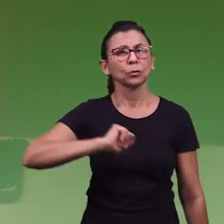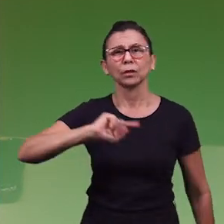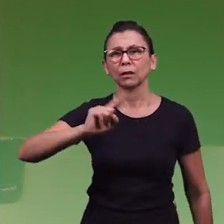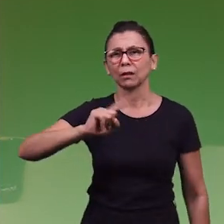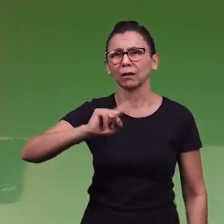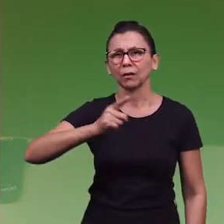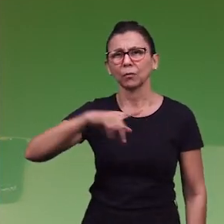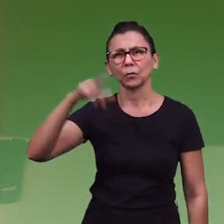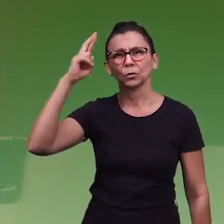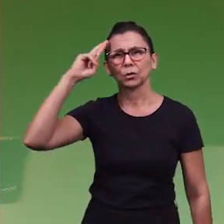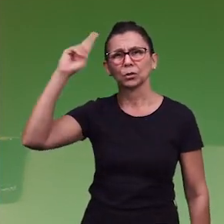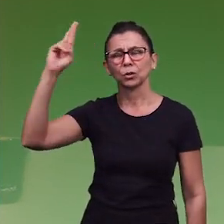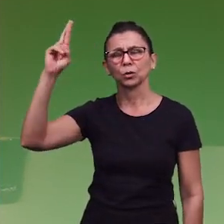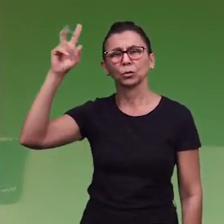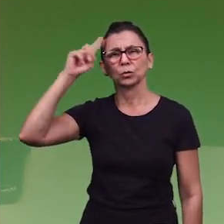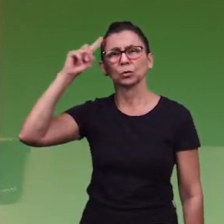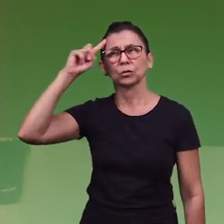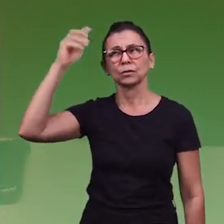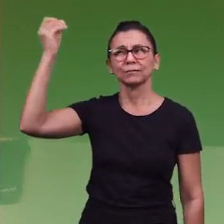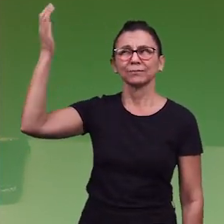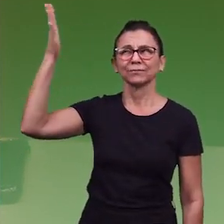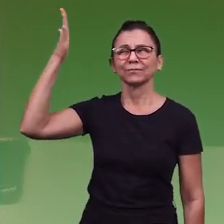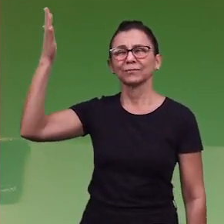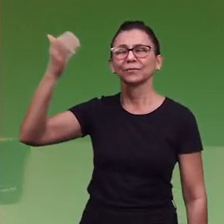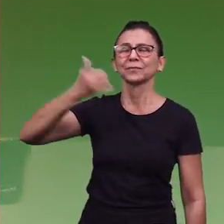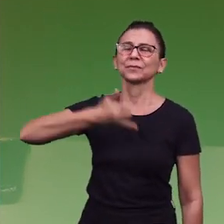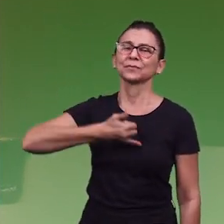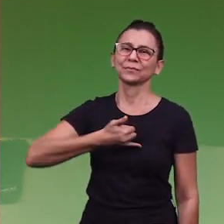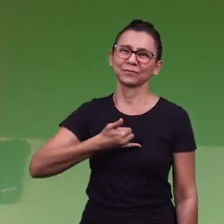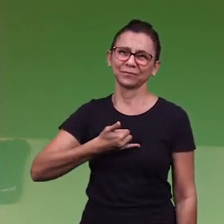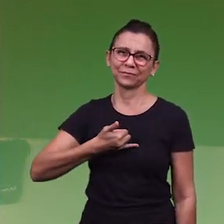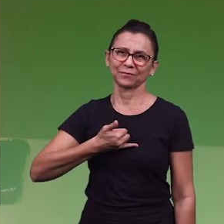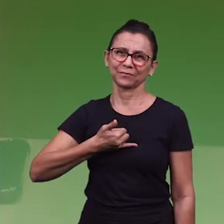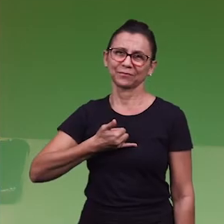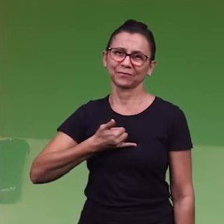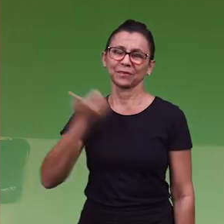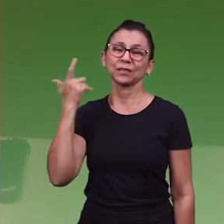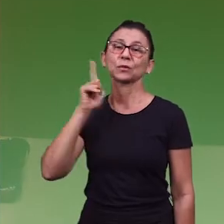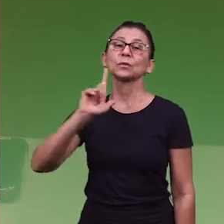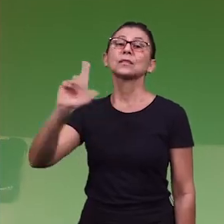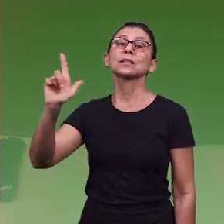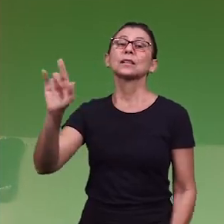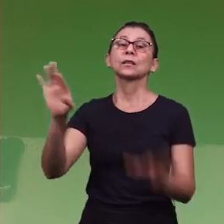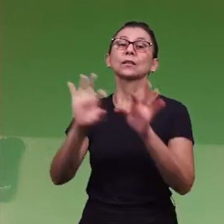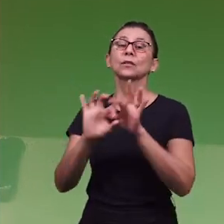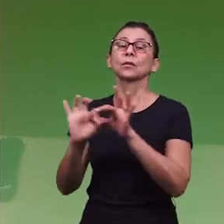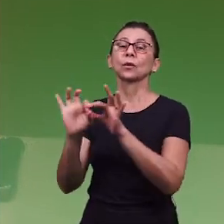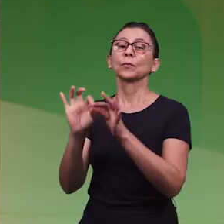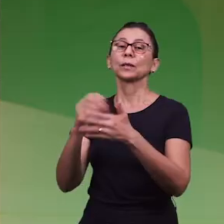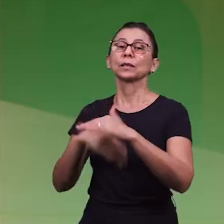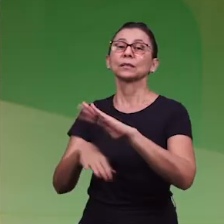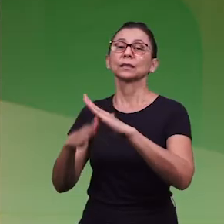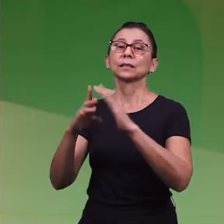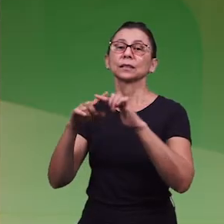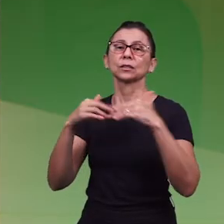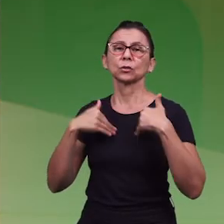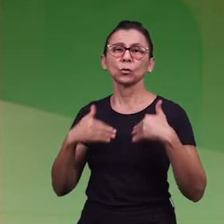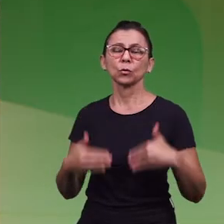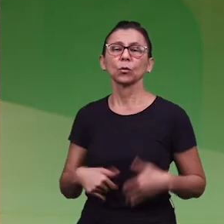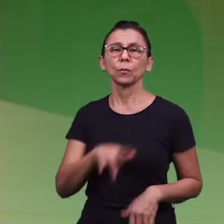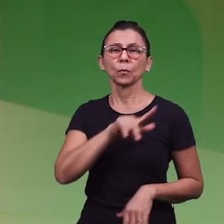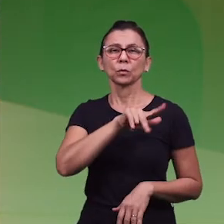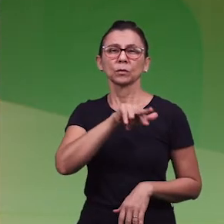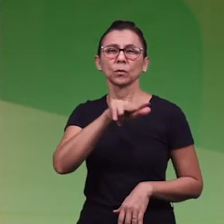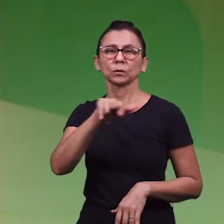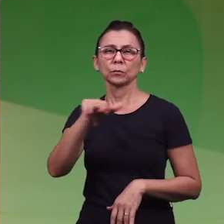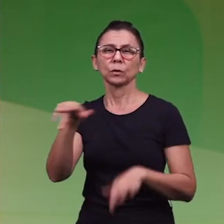Deus se revela a nós. Então isso é a comunhão no corpo, isso é o recurso, é o tesouro que nós temos quando estamos juntos no